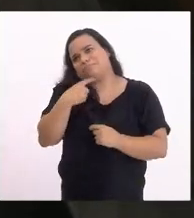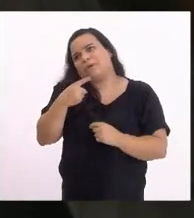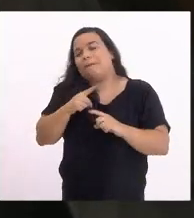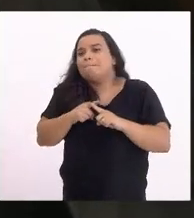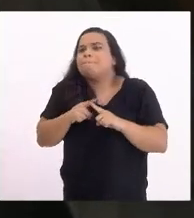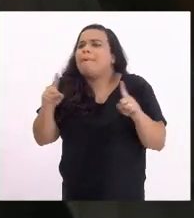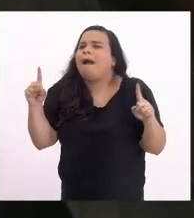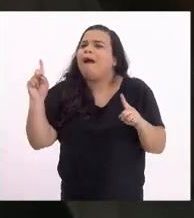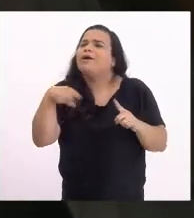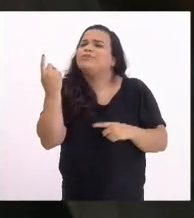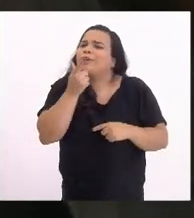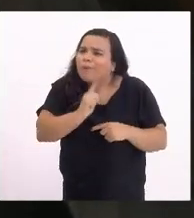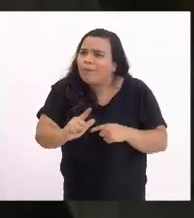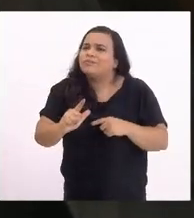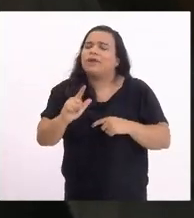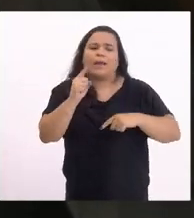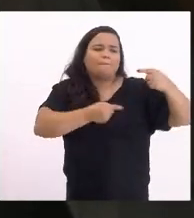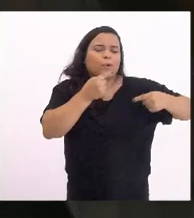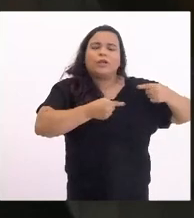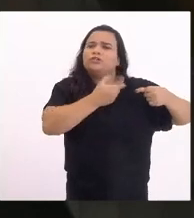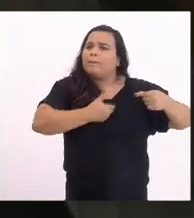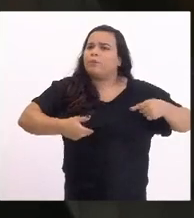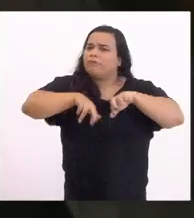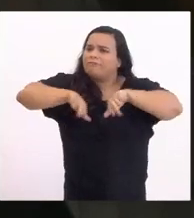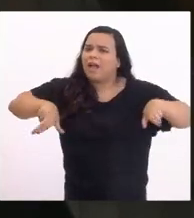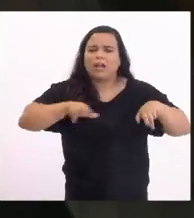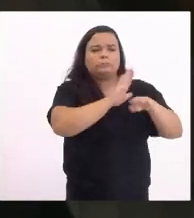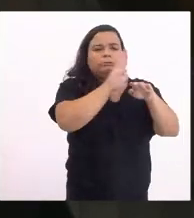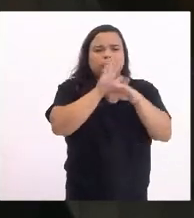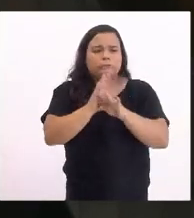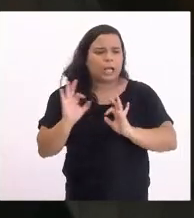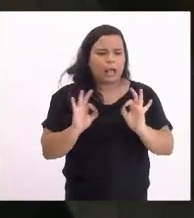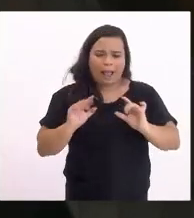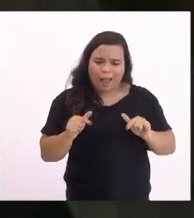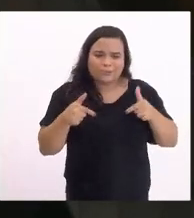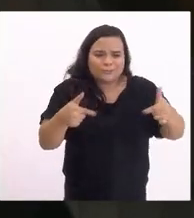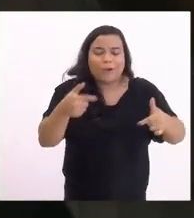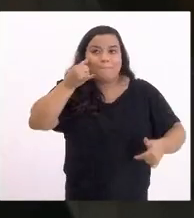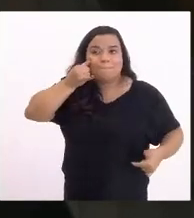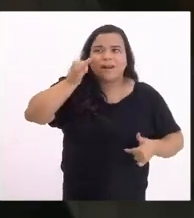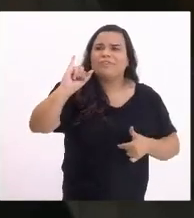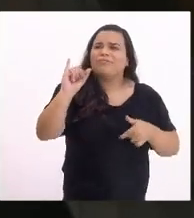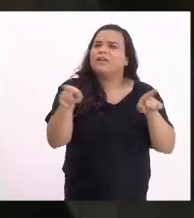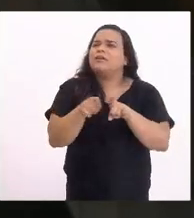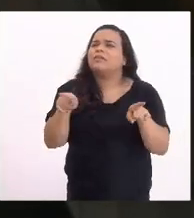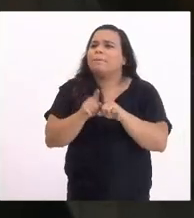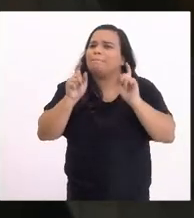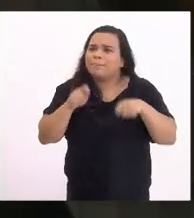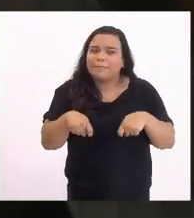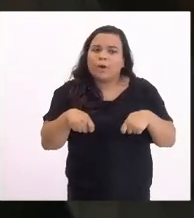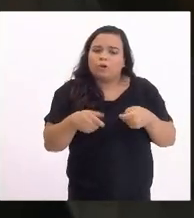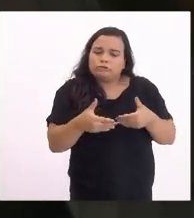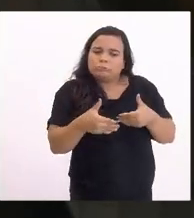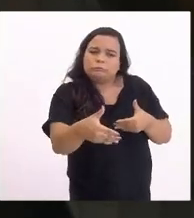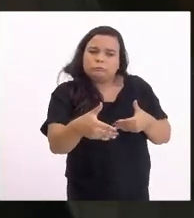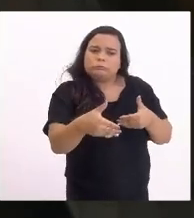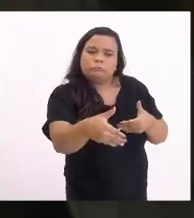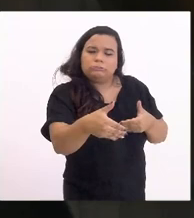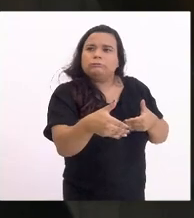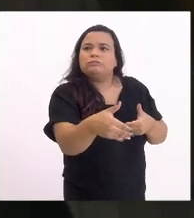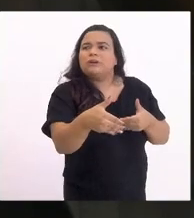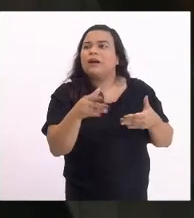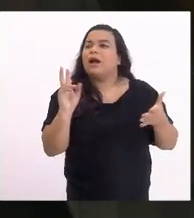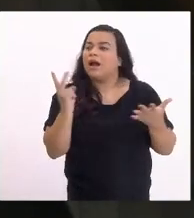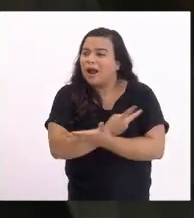a partir de políticas públicas, medidas estruturantes que previnam ou que possam mitigar as causas